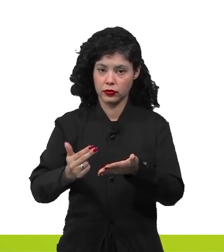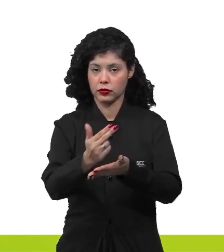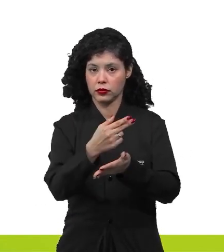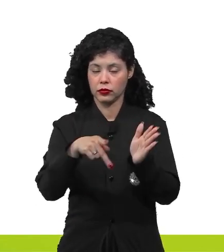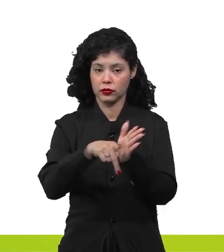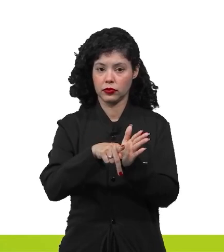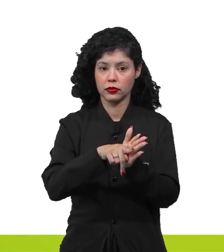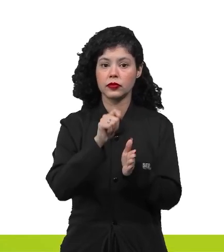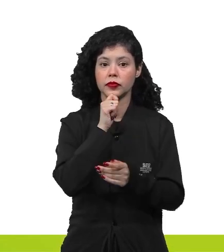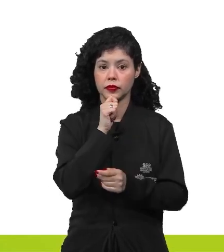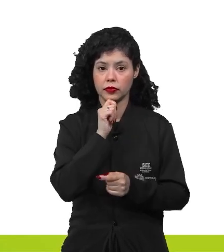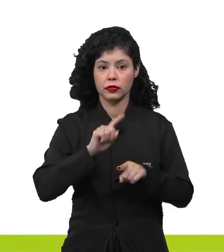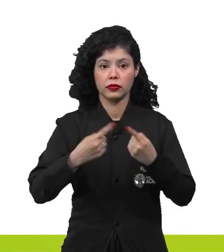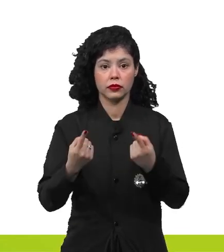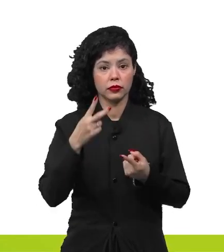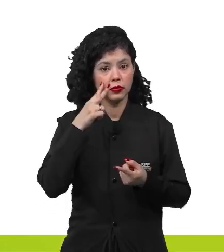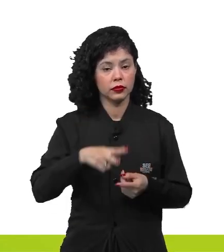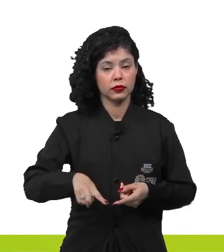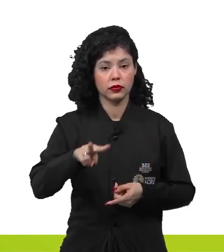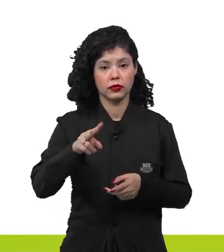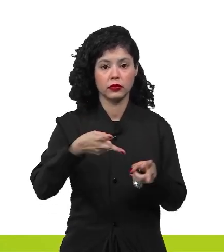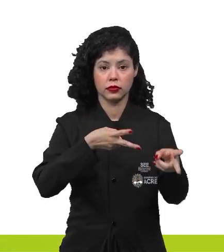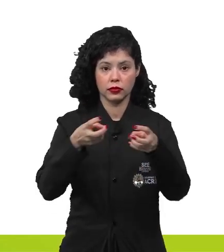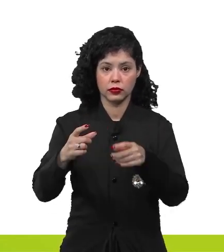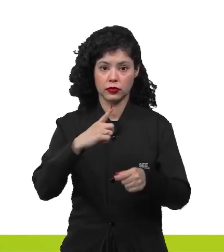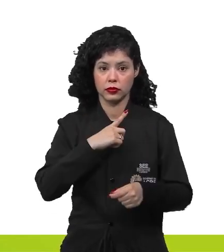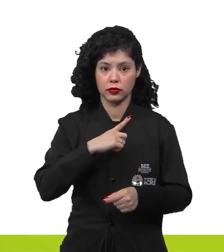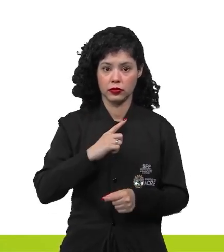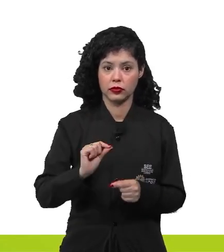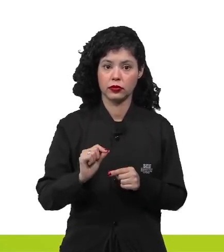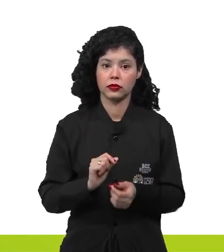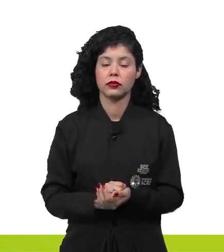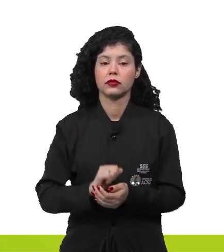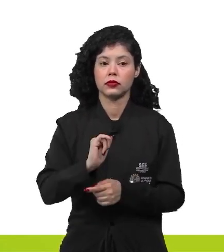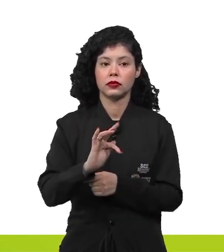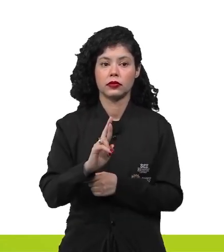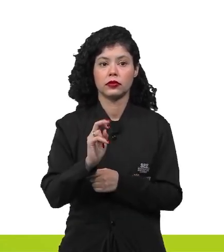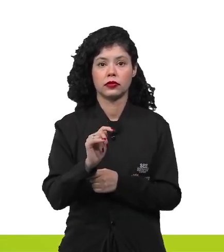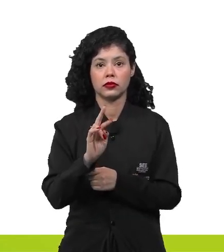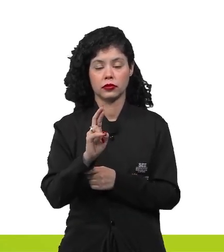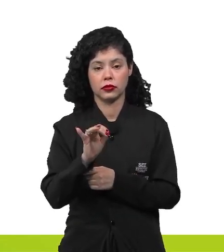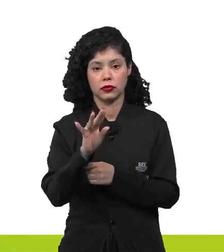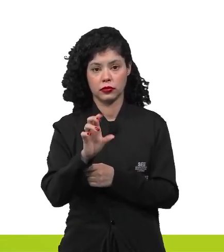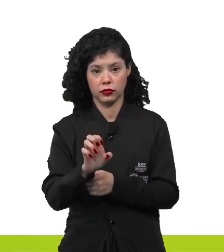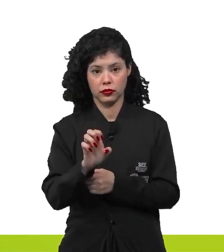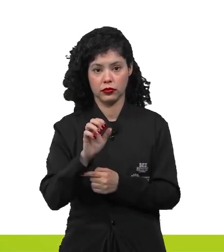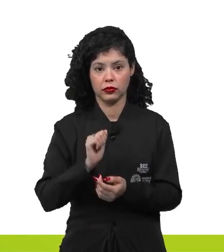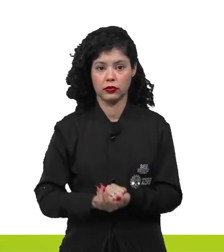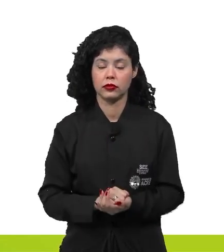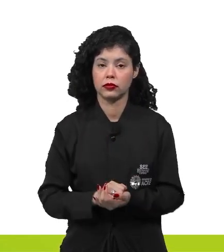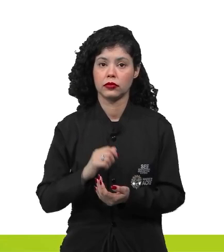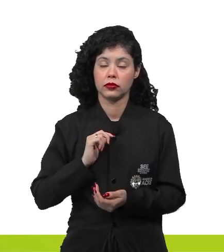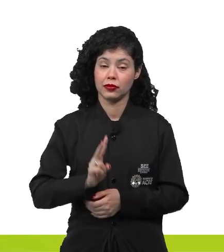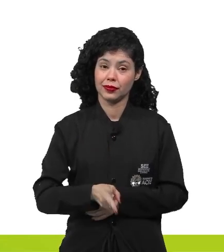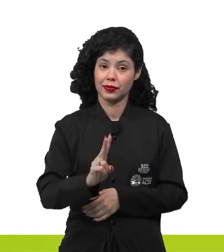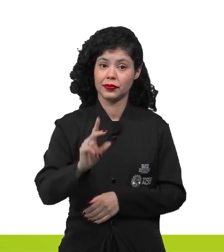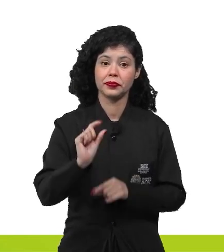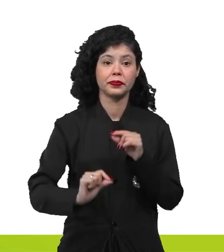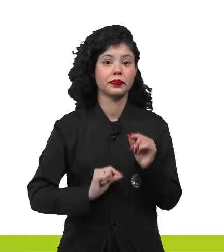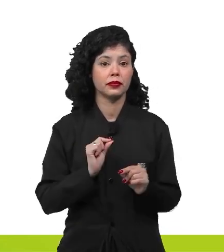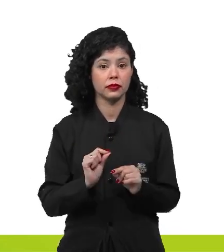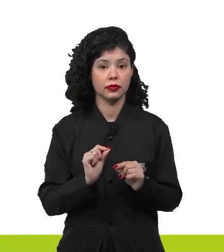lado, mas você pode observar que toda receita ela tem primeiro os ingredientes, certo? E logo em seguida nós temos